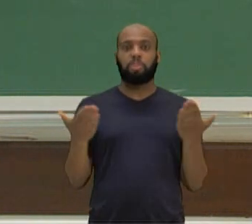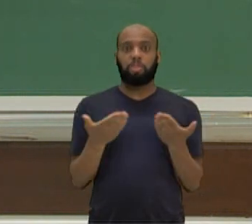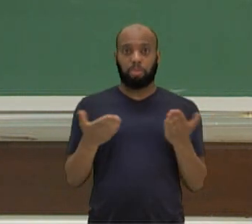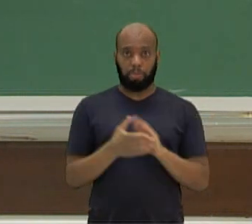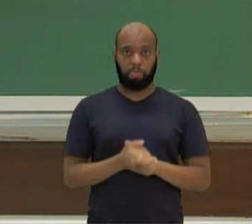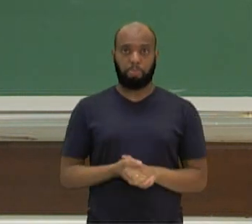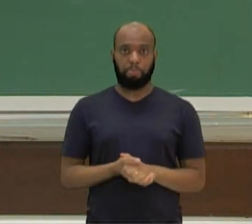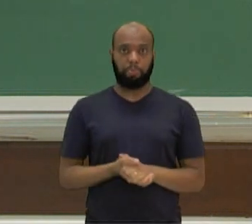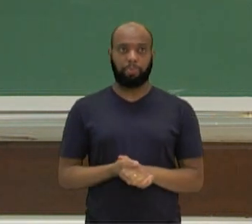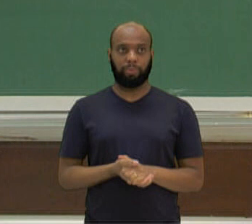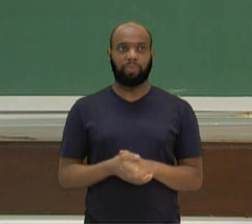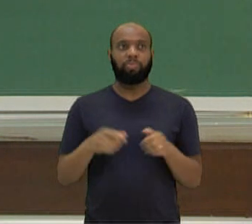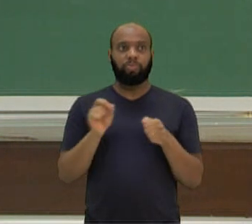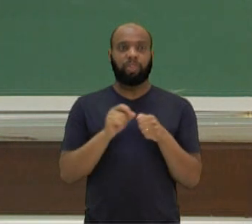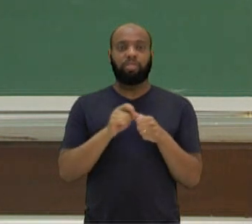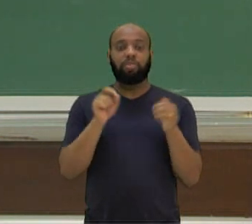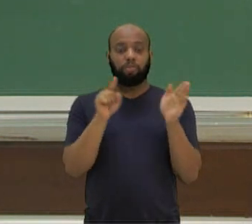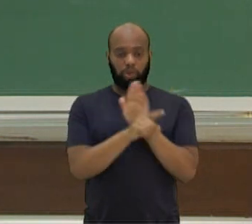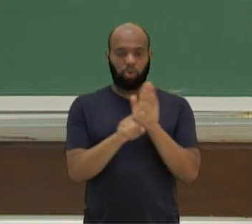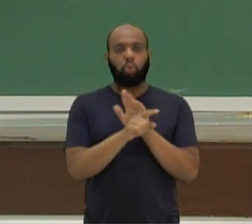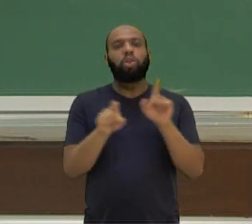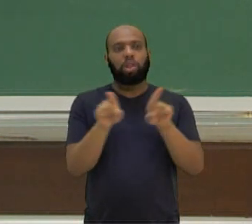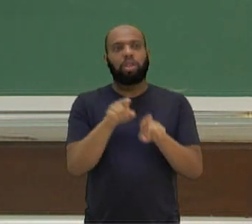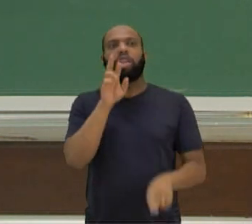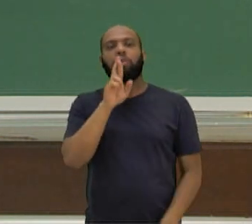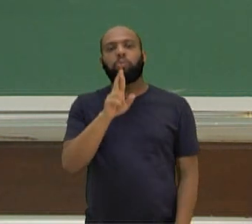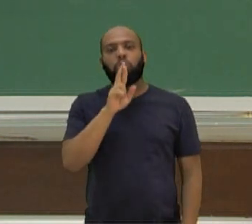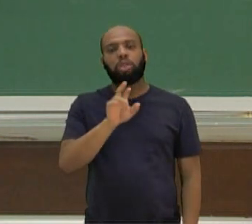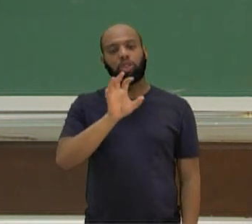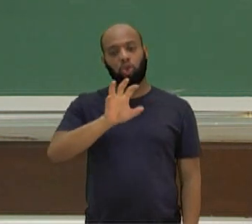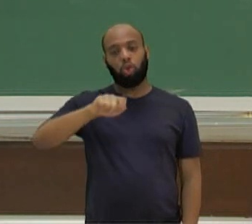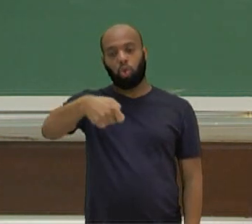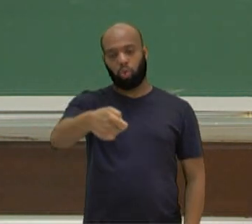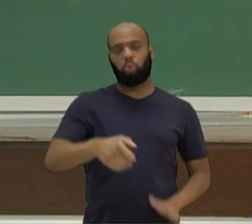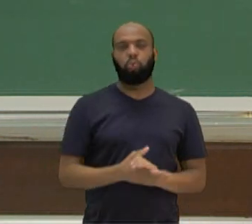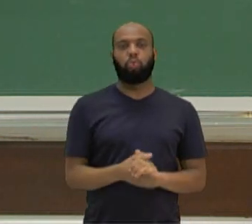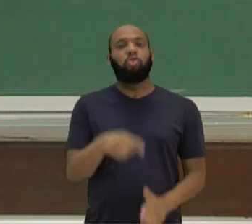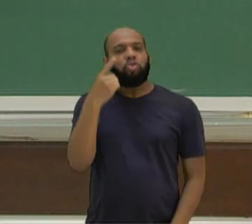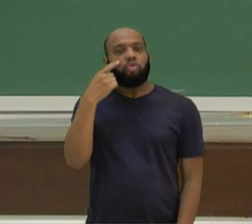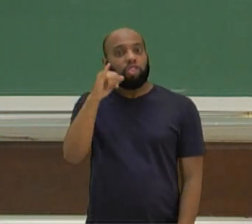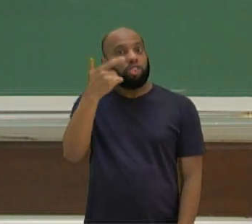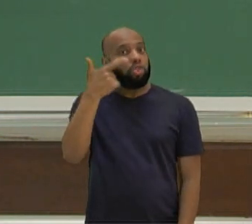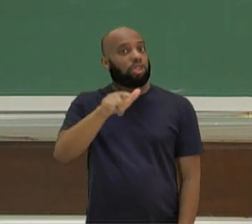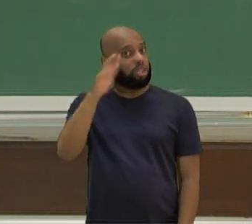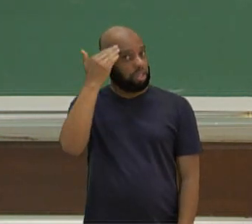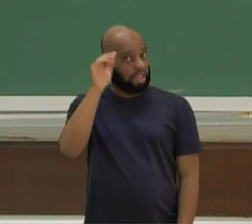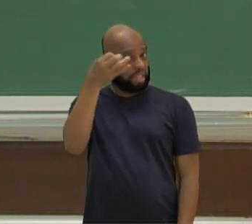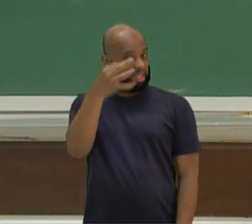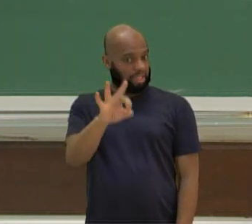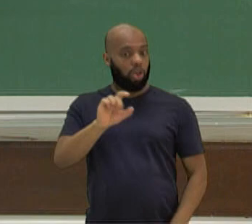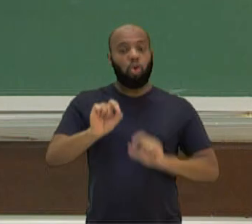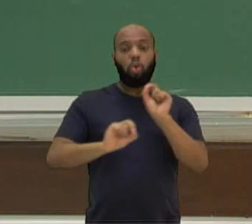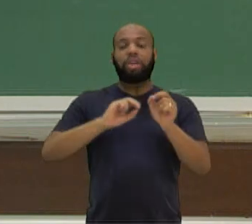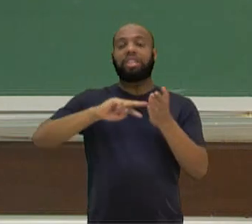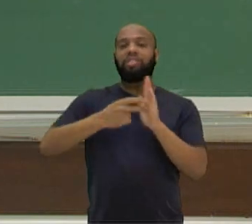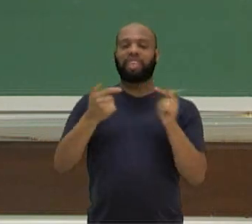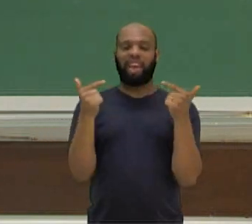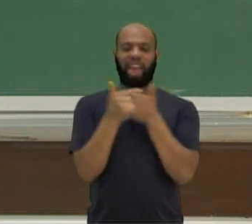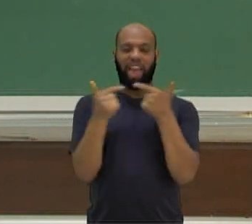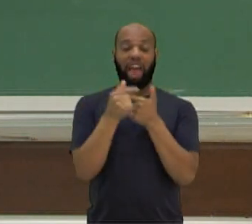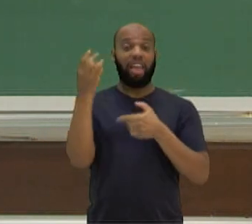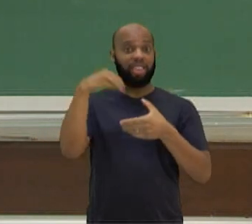agora fazer um exercício nesse sentido aqui para ver se vocês entenderam o que é esse humor na